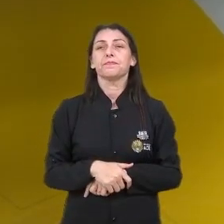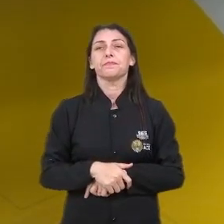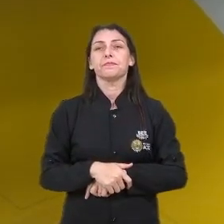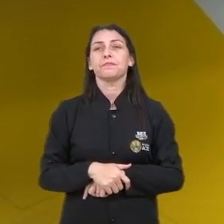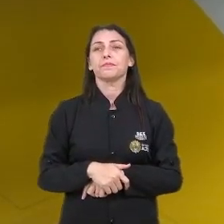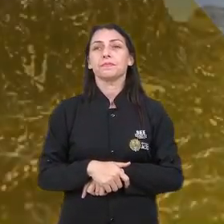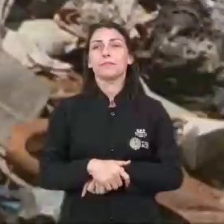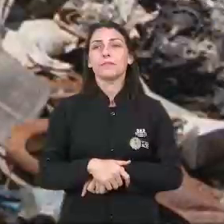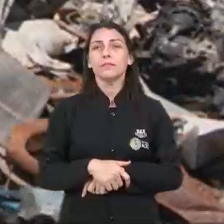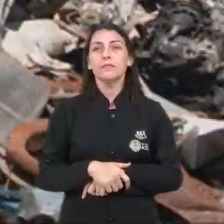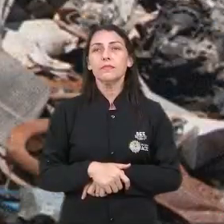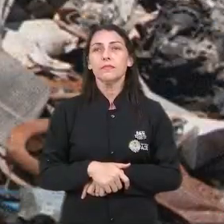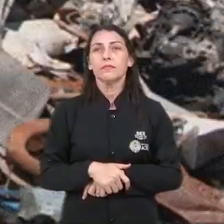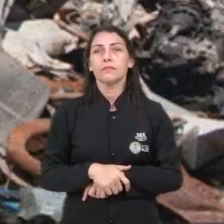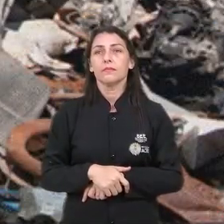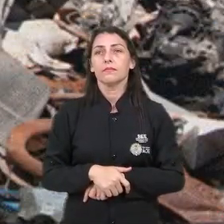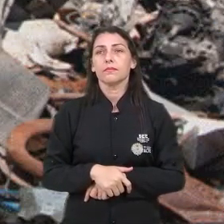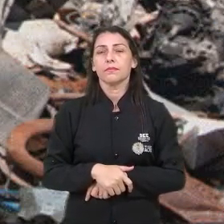agora falar